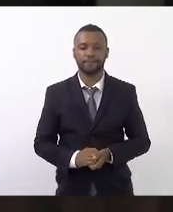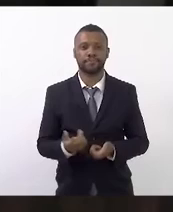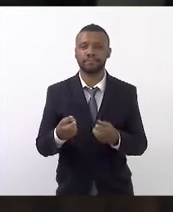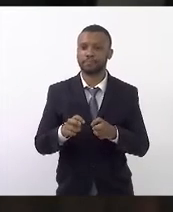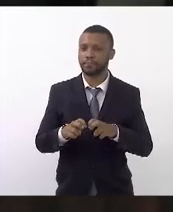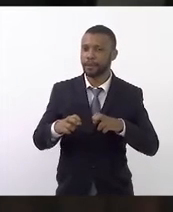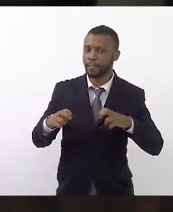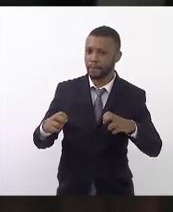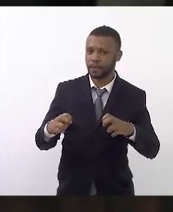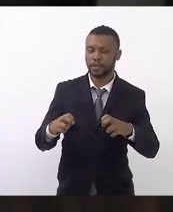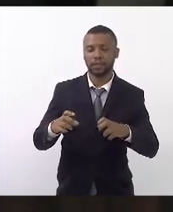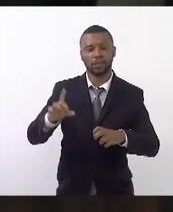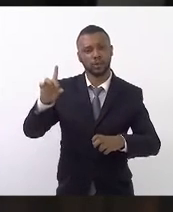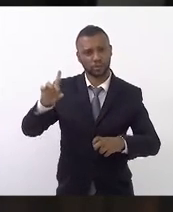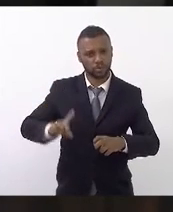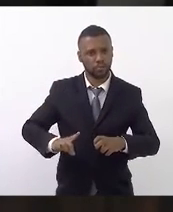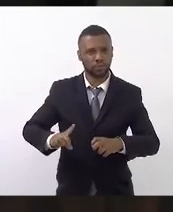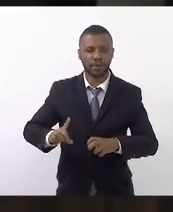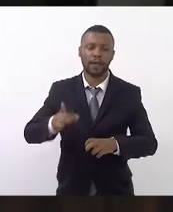deputado Samuel Malafaia.